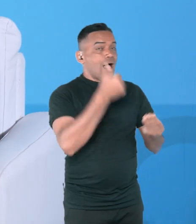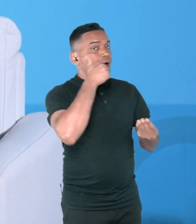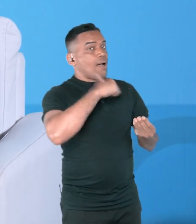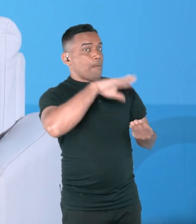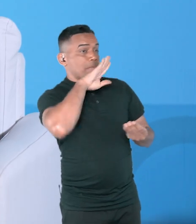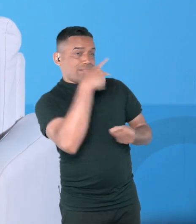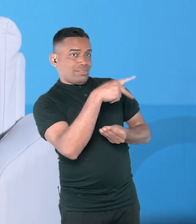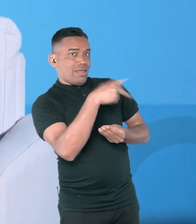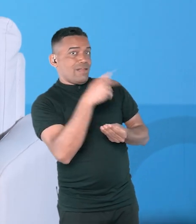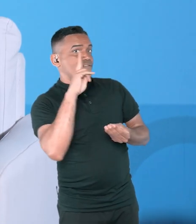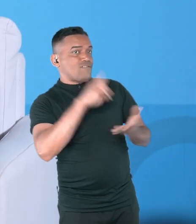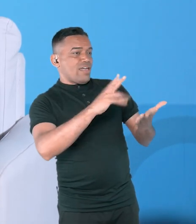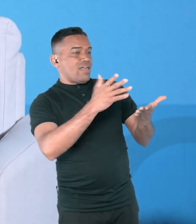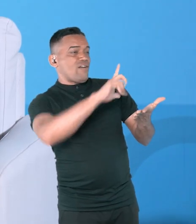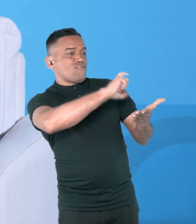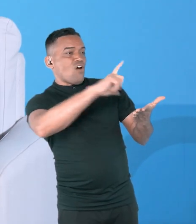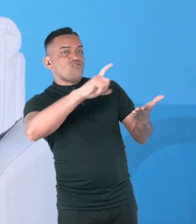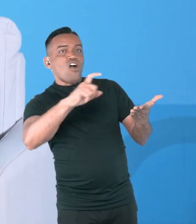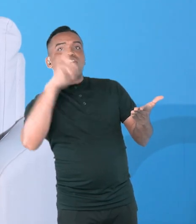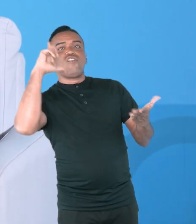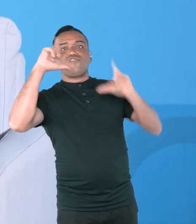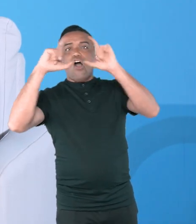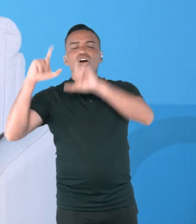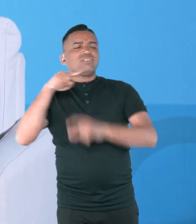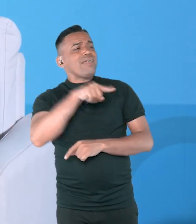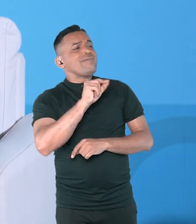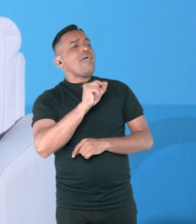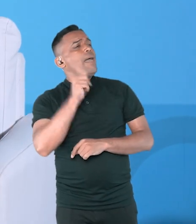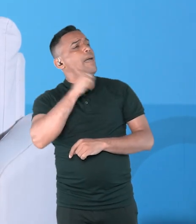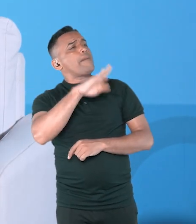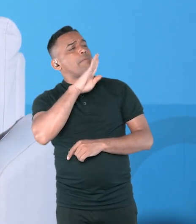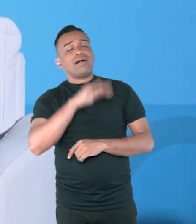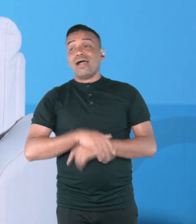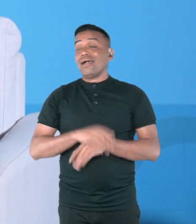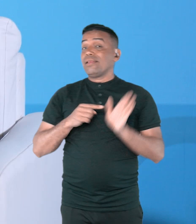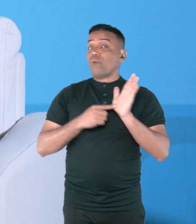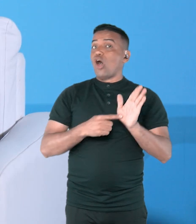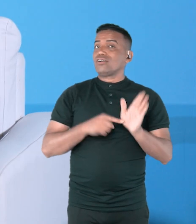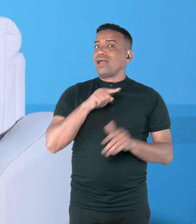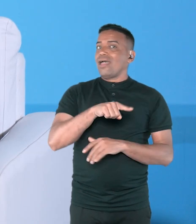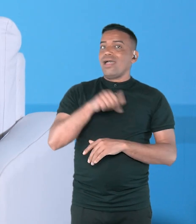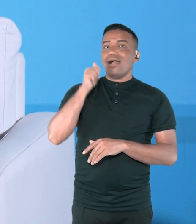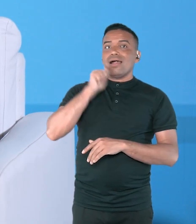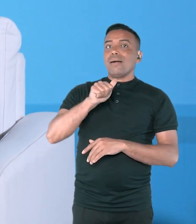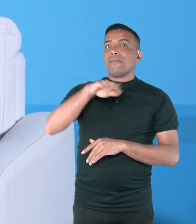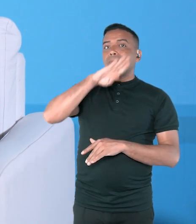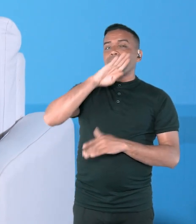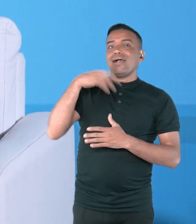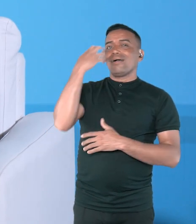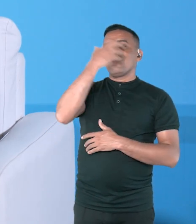mãe olhar um álbum de fotos e ele pergunta quem é essa, quem é essa. Quando ele aponta para